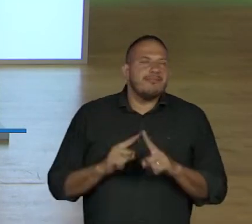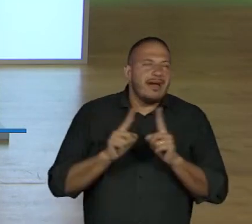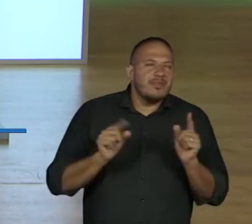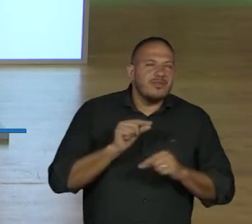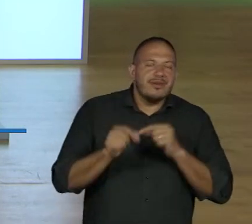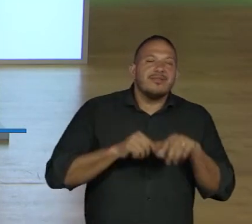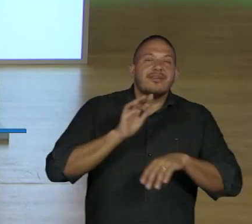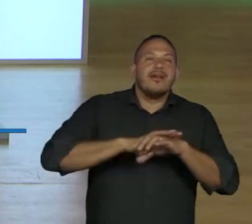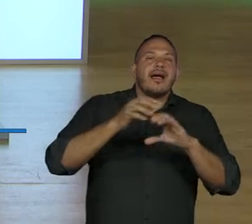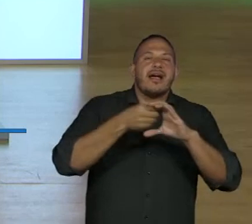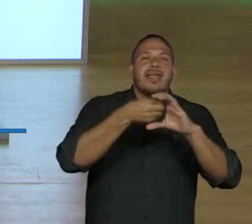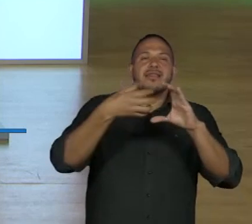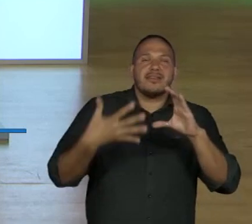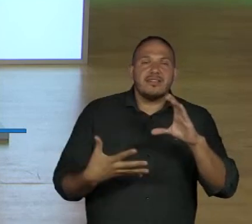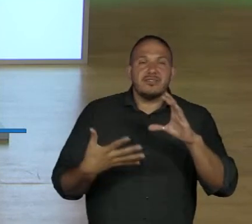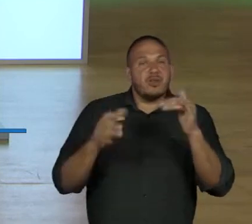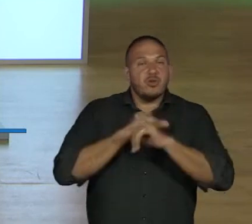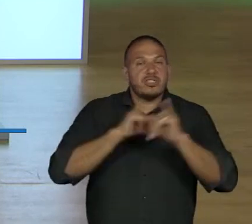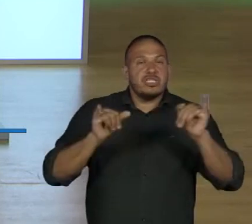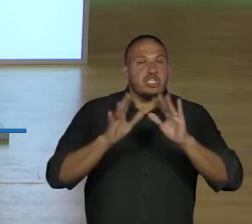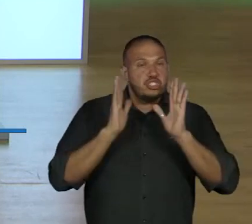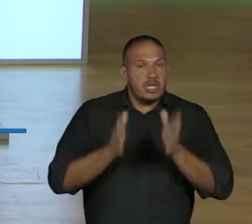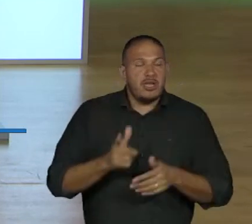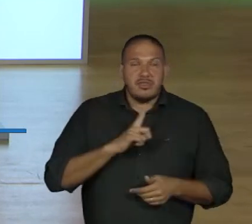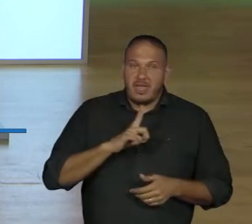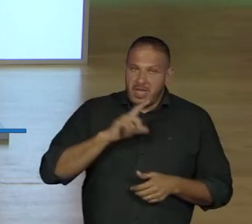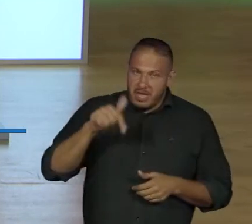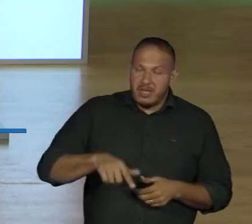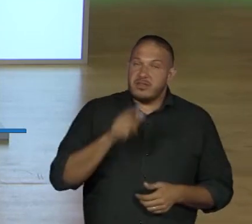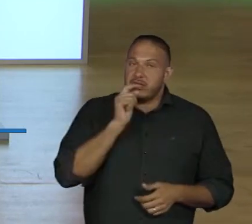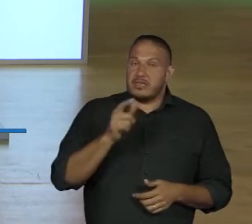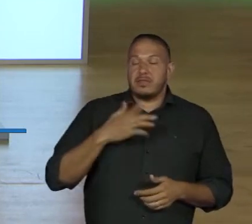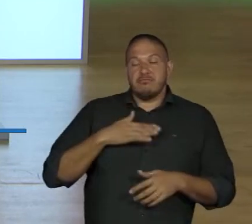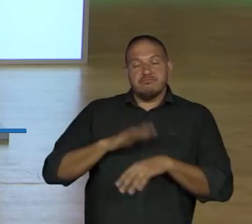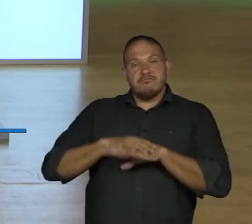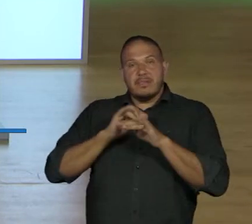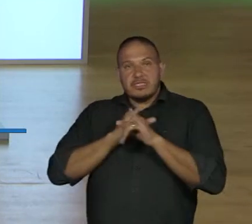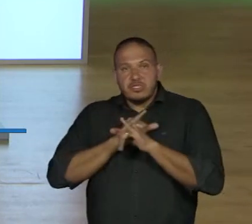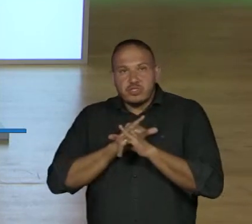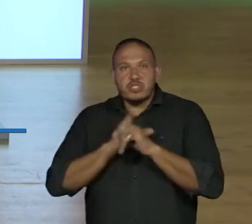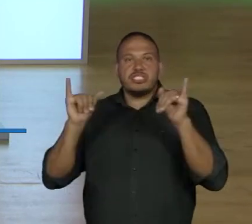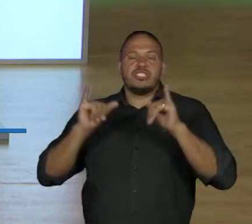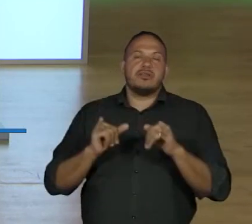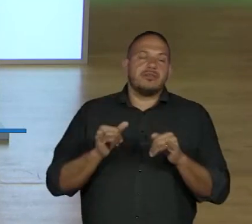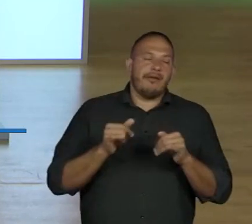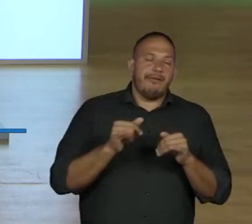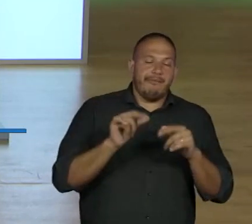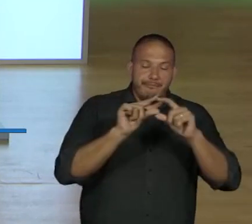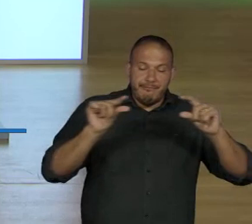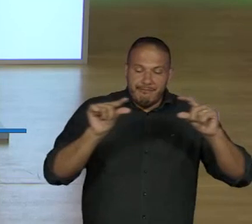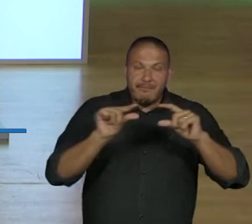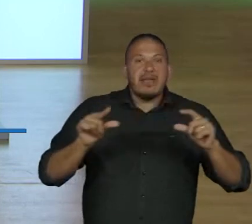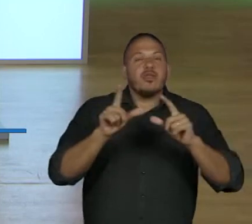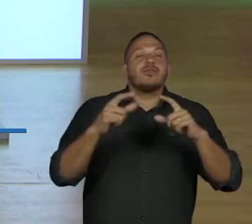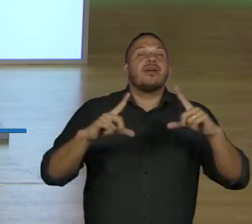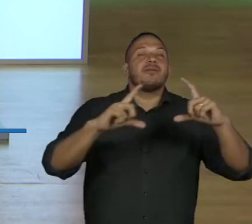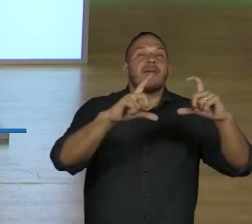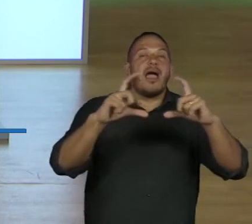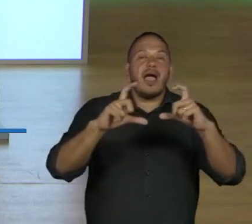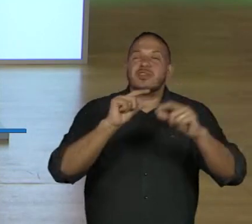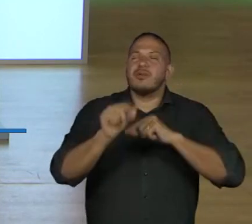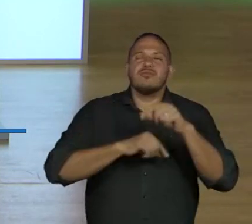de uma notícia que já aparecem aqui? Já falei que tem a manchete, já falei que tem a imagem, mas nesse primeiro parágrafo, o que